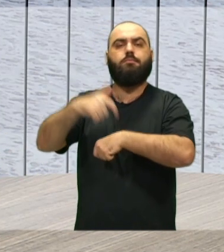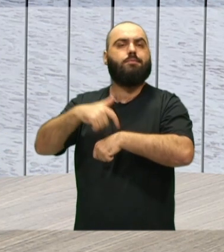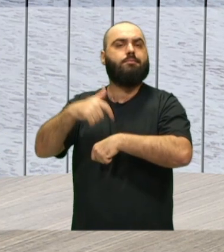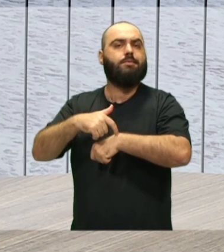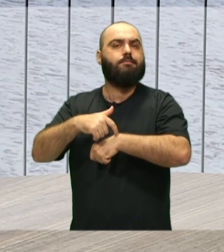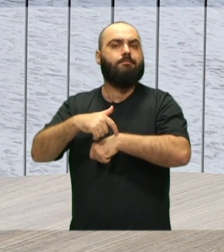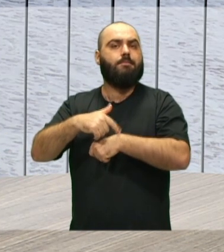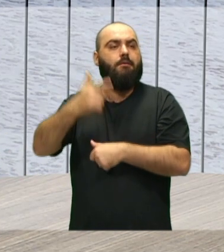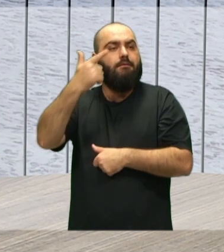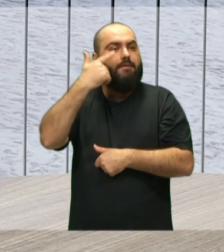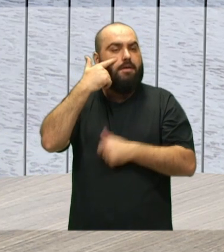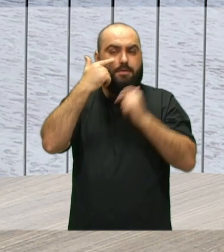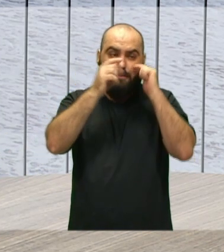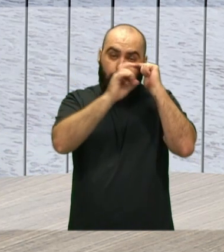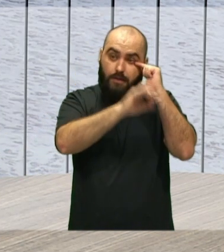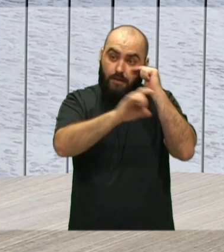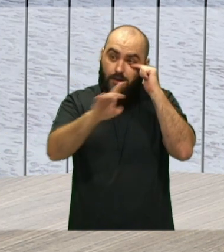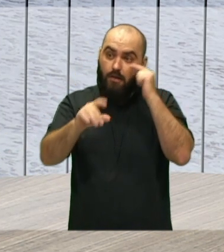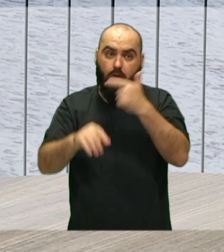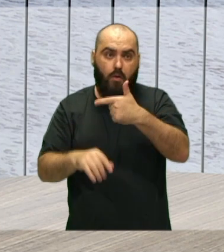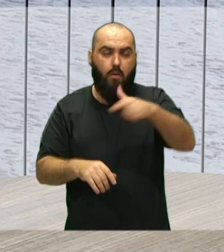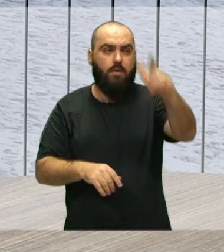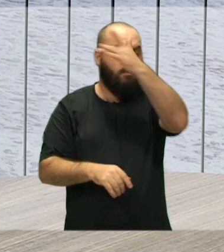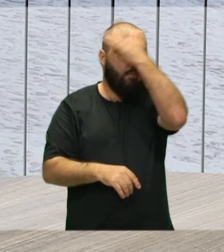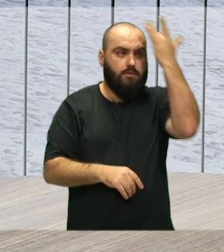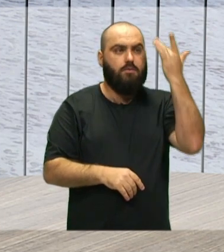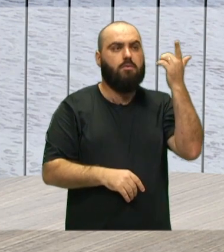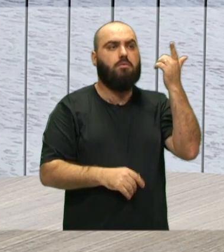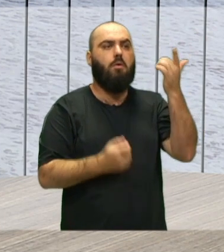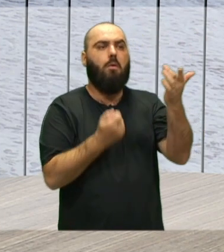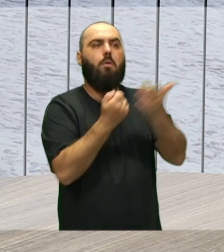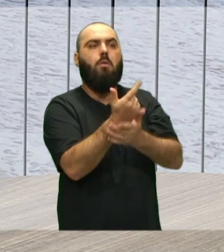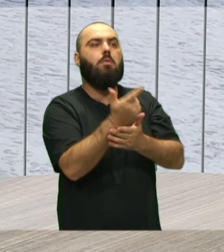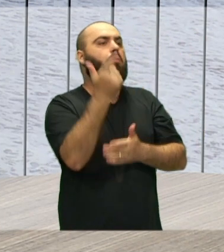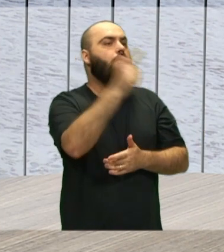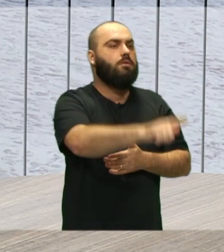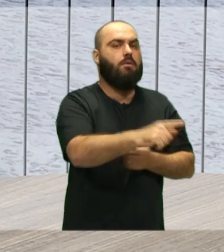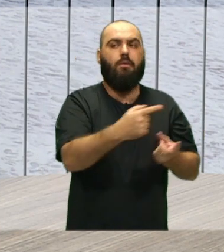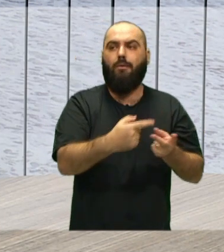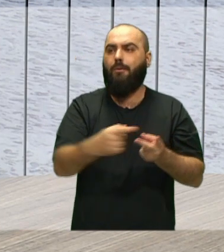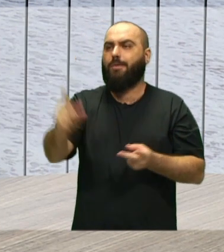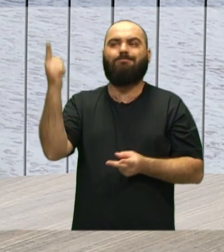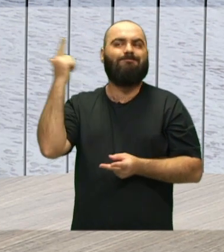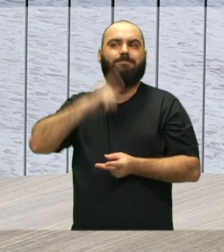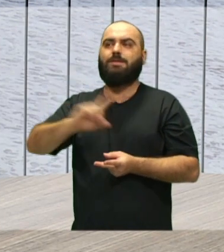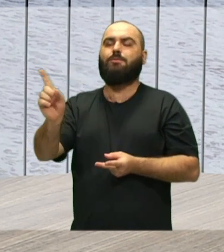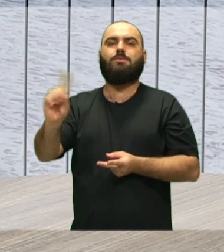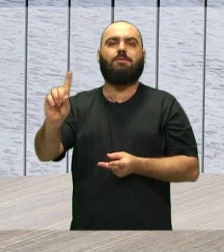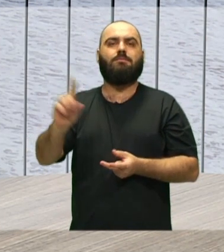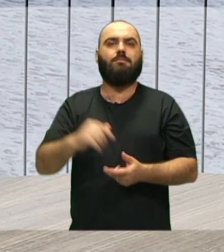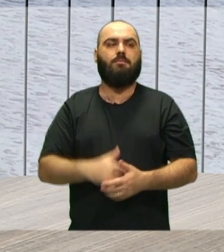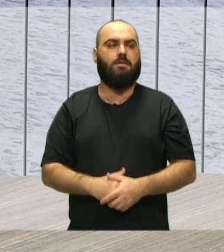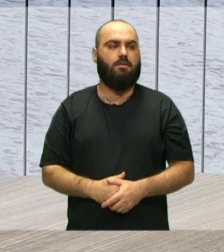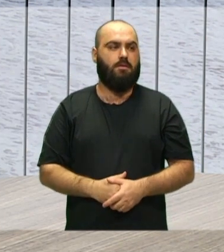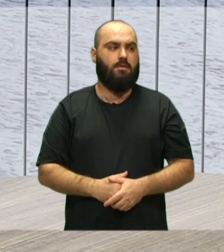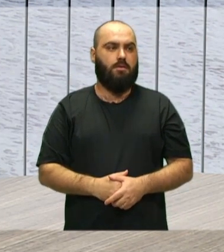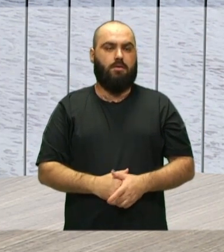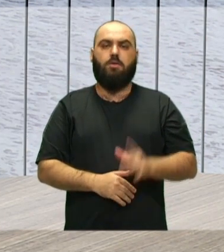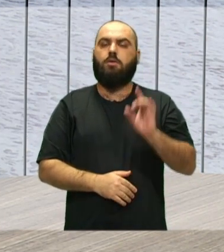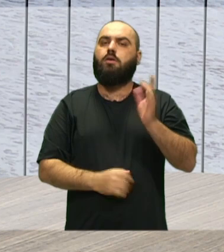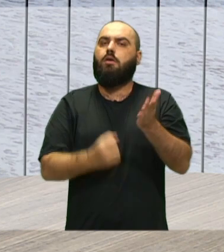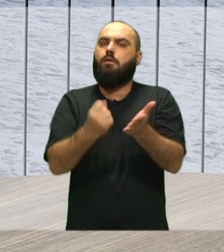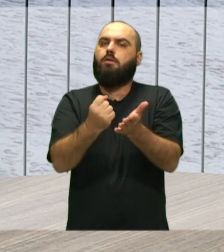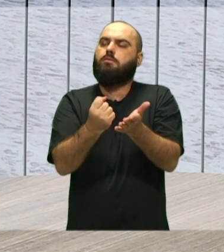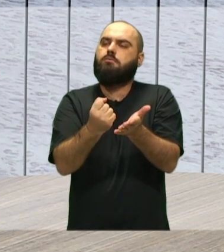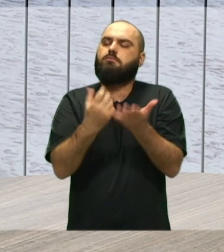a situação de cada um. Uns com mais condições, outros com menos condições. Como fazer para ajudar? Né? Não é só o fato de ter aceitado o desafio, é como